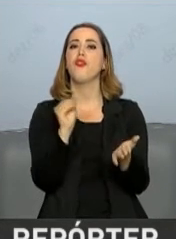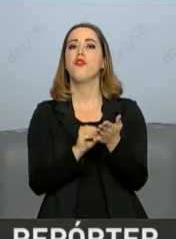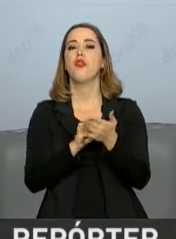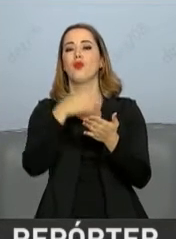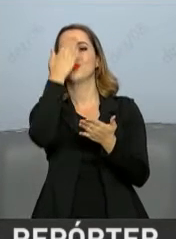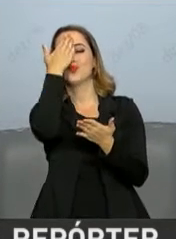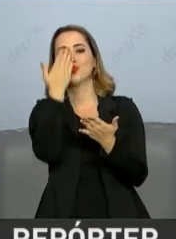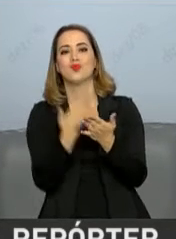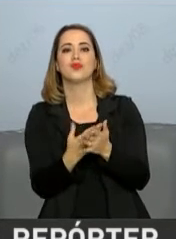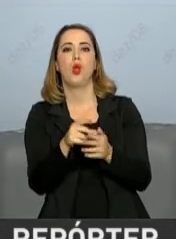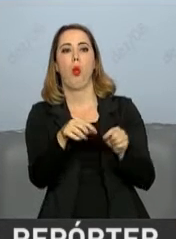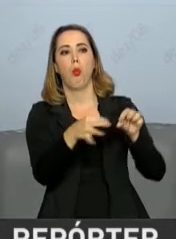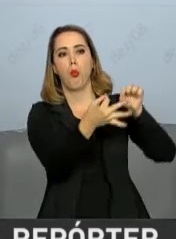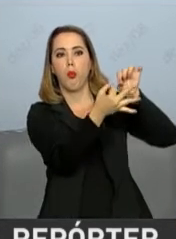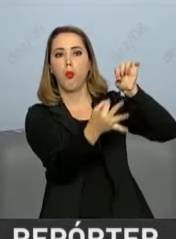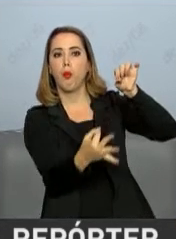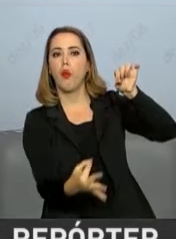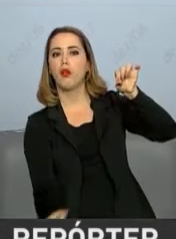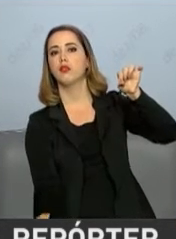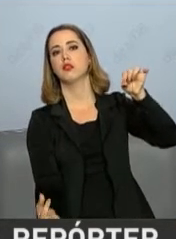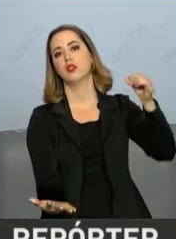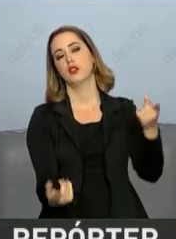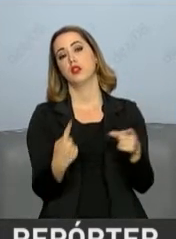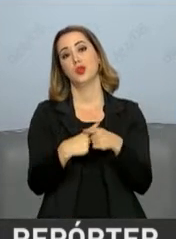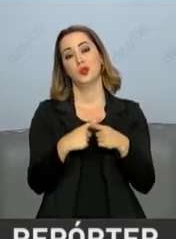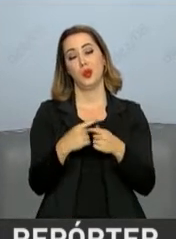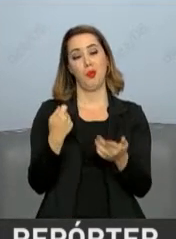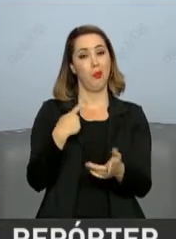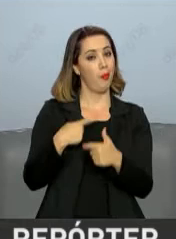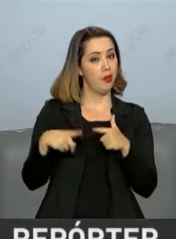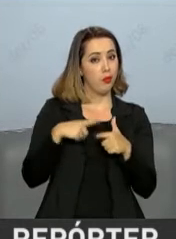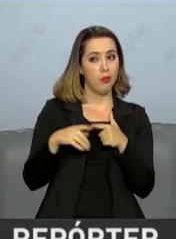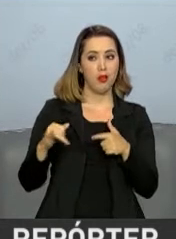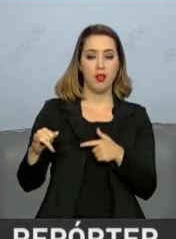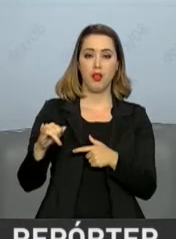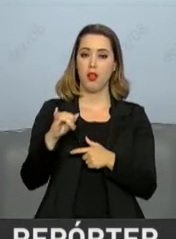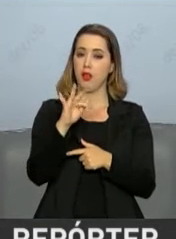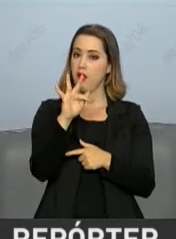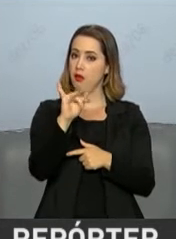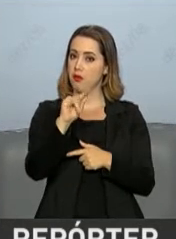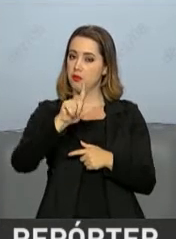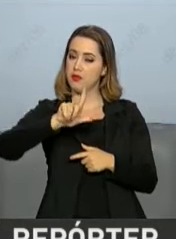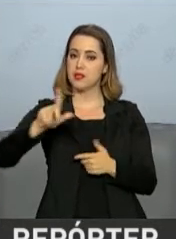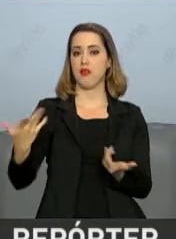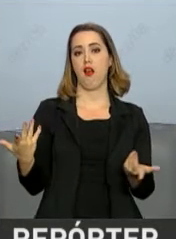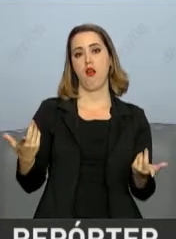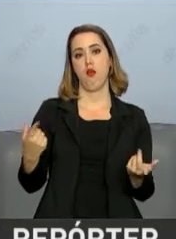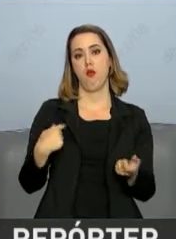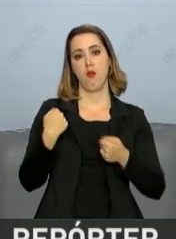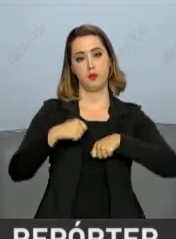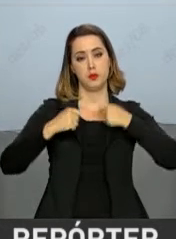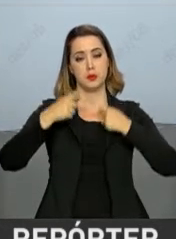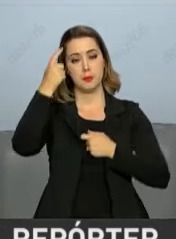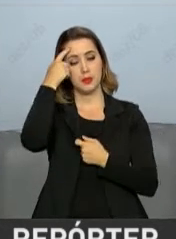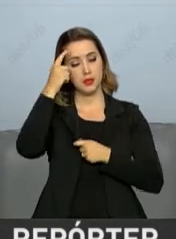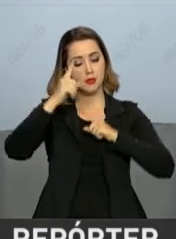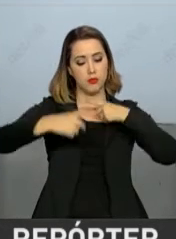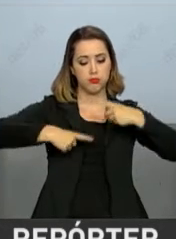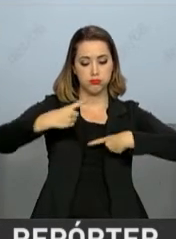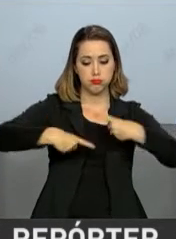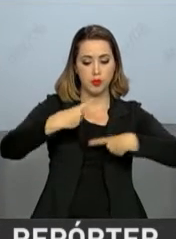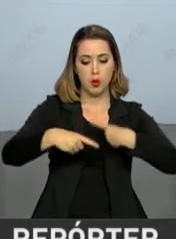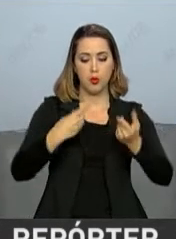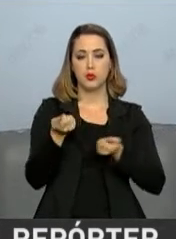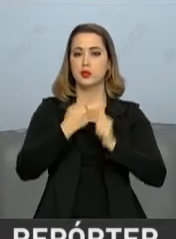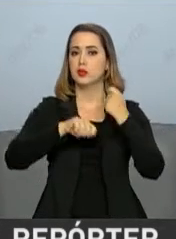porque isso foi ligado a questões fiscais é importante pra gente pensar em política econômica e falar